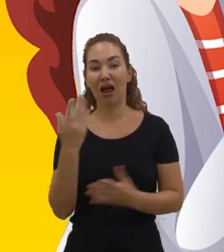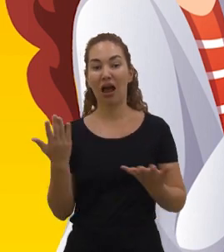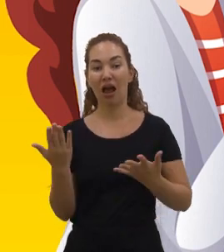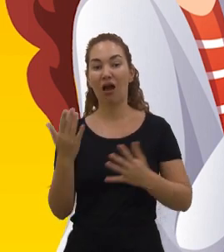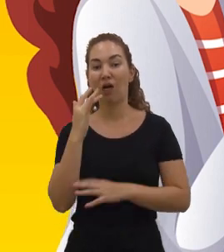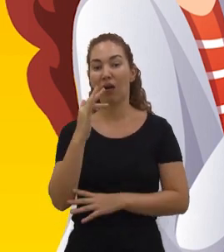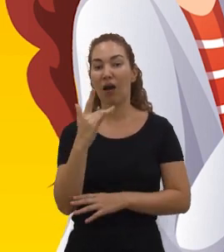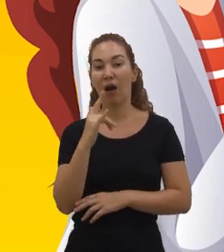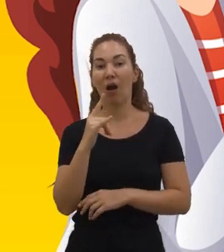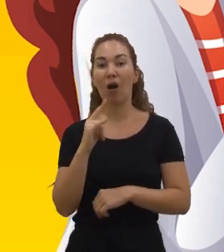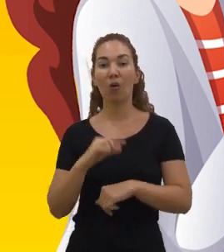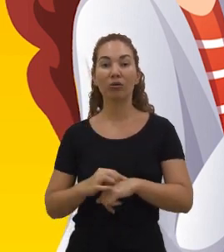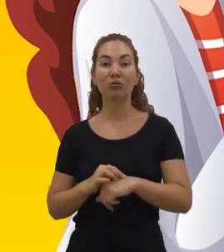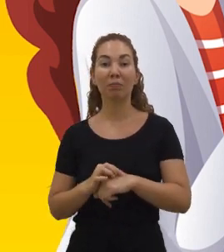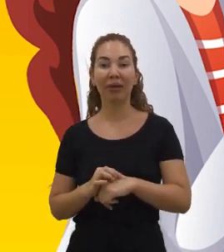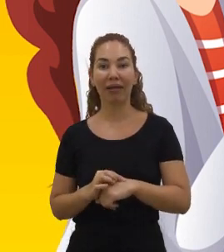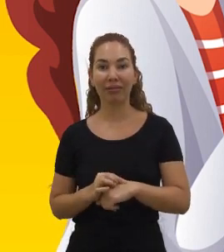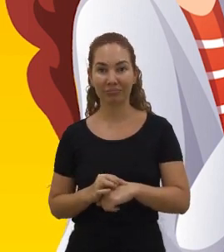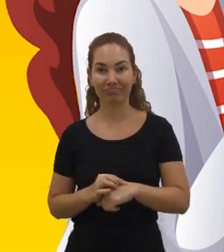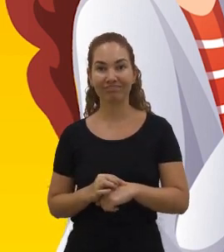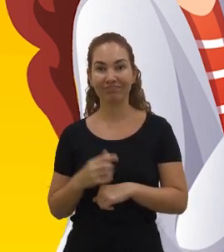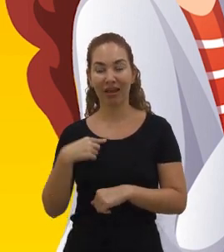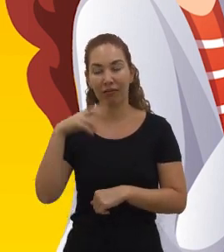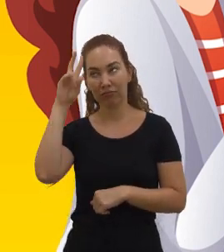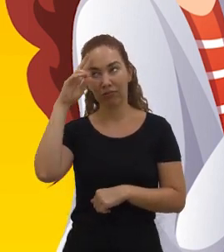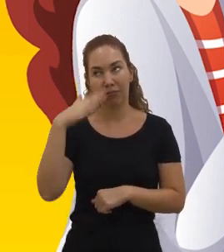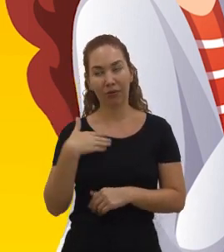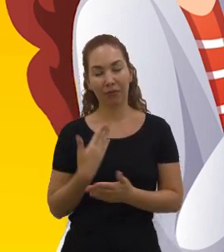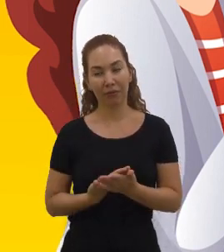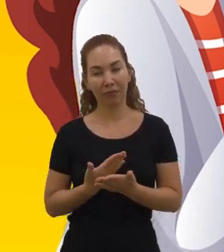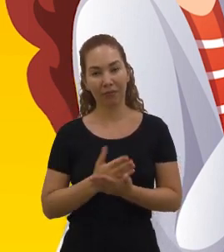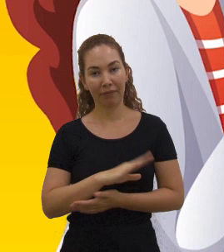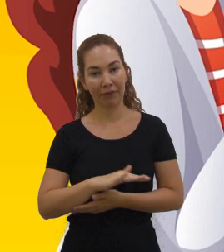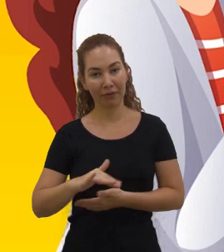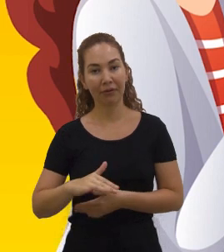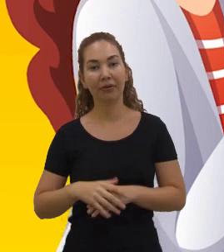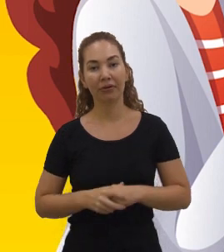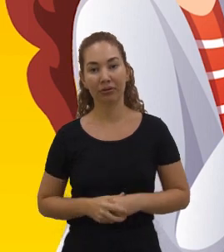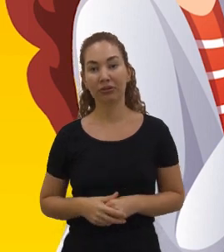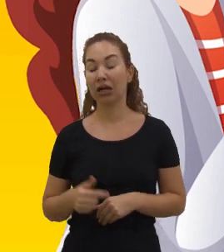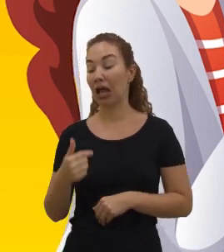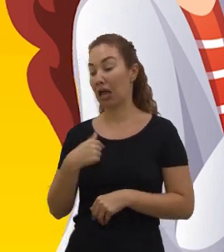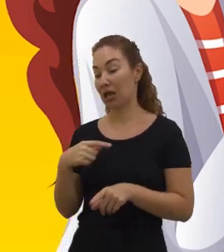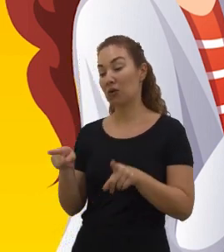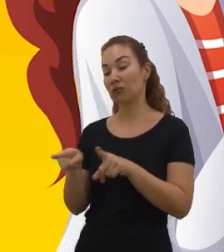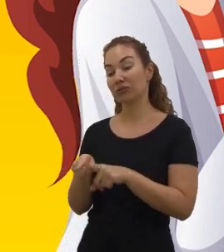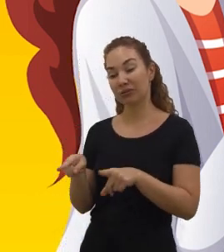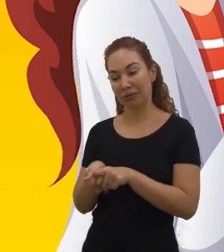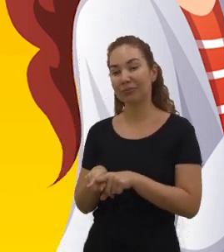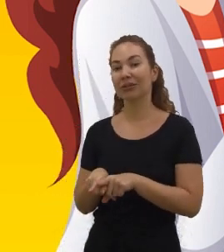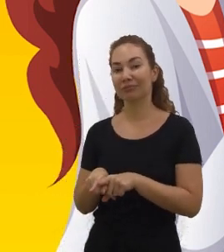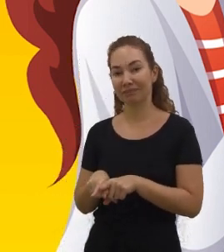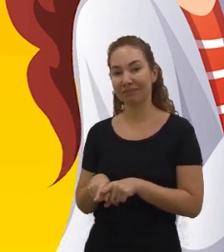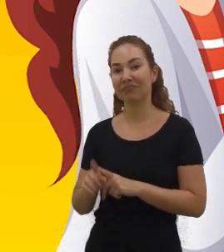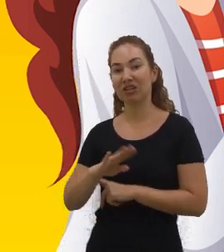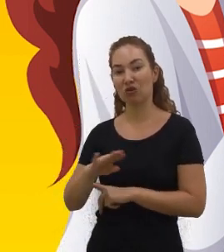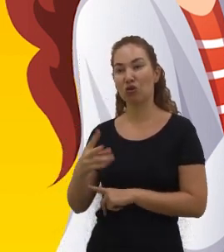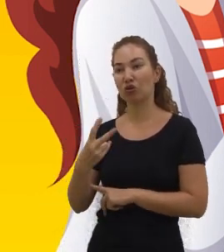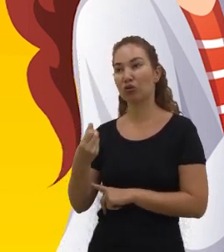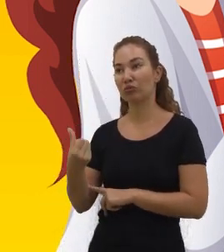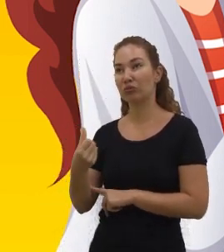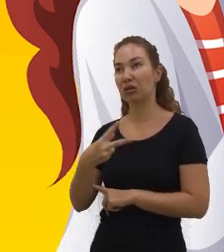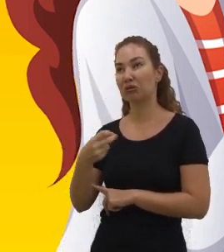uma coisa assim, sabe? Eu Tipo, lembro eu na também época, falando quando em eu era teste de cor de criança, pele. Eu, assim, quando era criança também, lá em